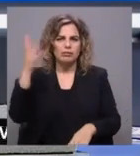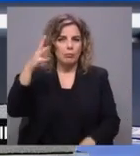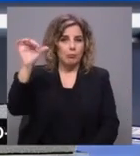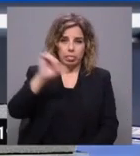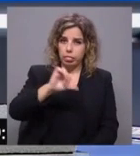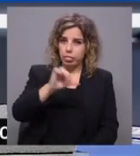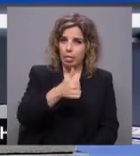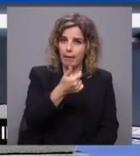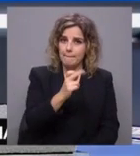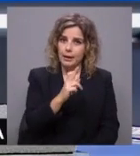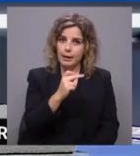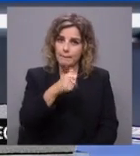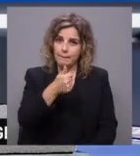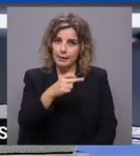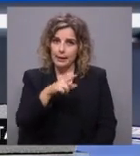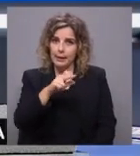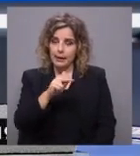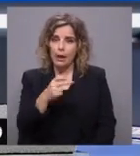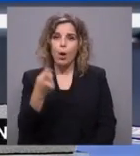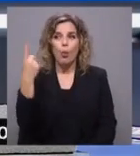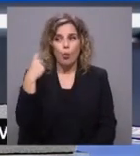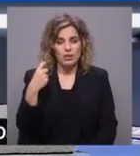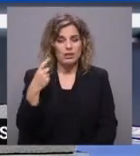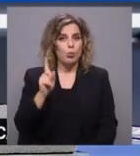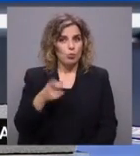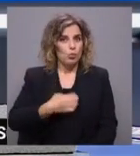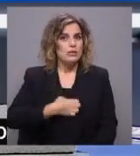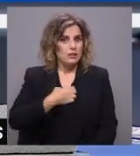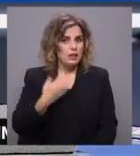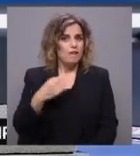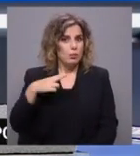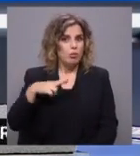que começou a fazer-se sentir ontem à tarde em todo o território de Portugal continental. A Proteção Civil registrou